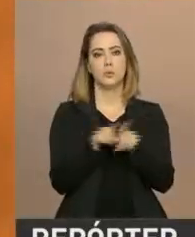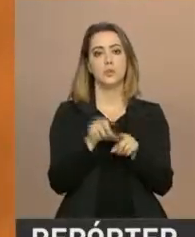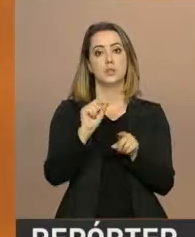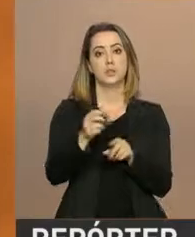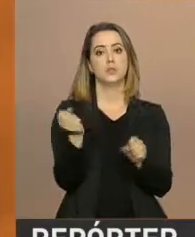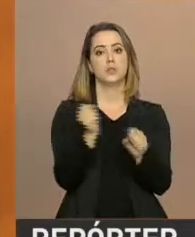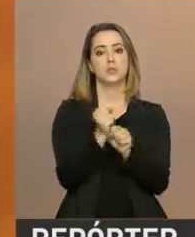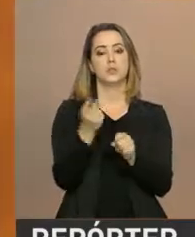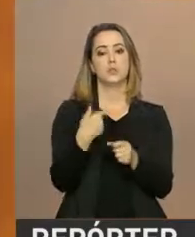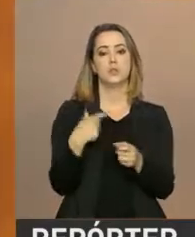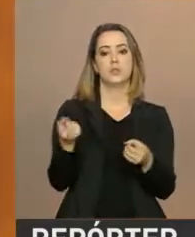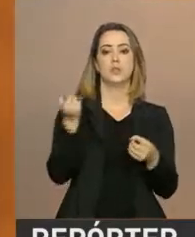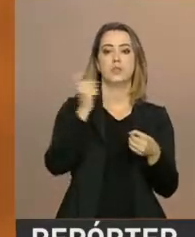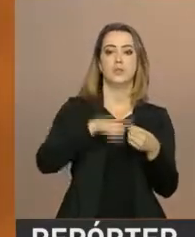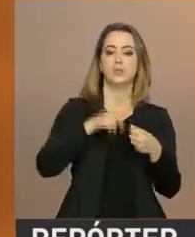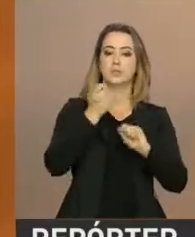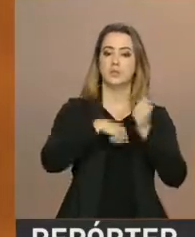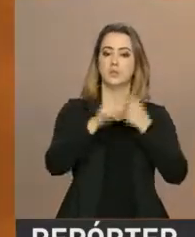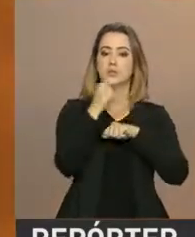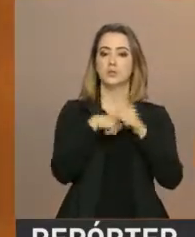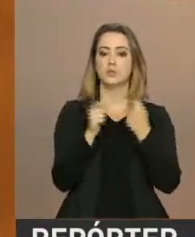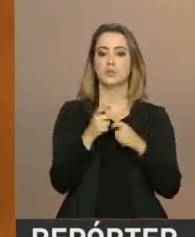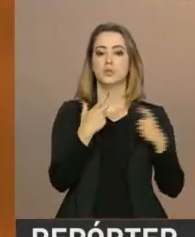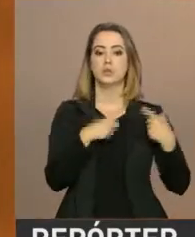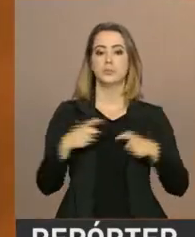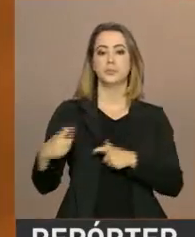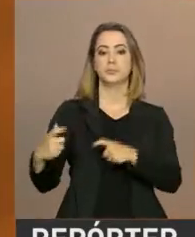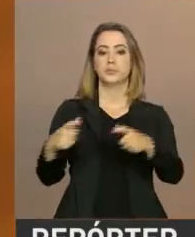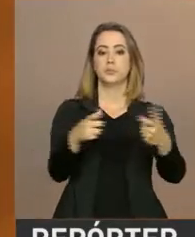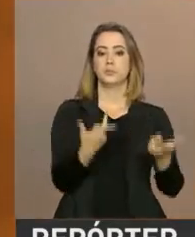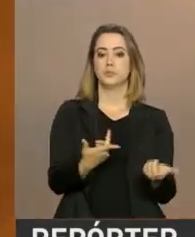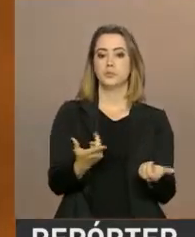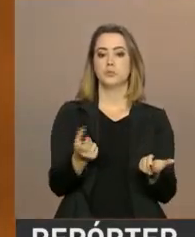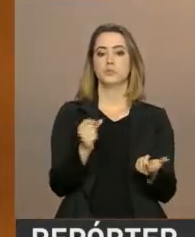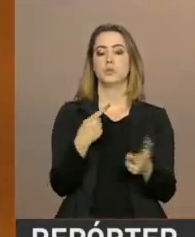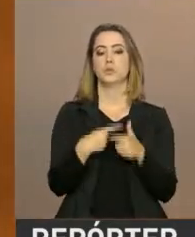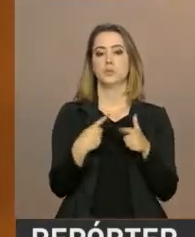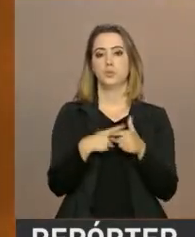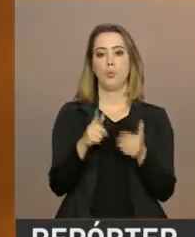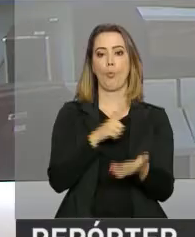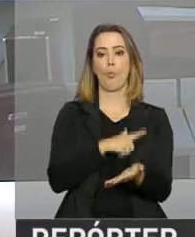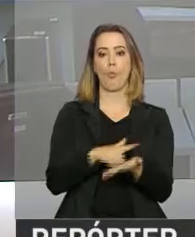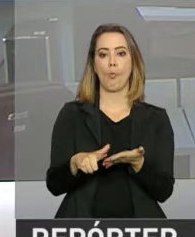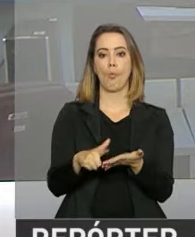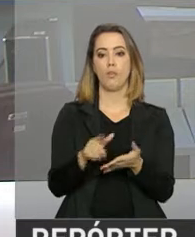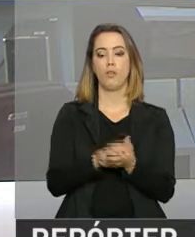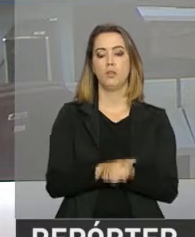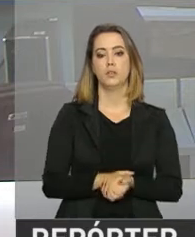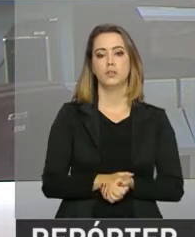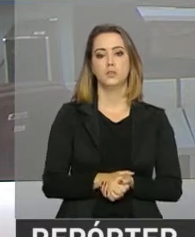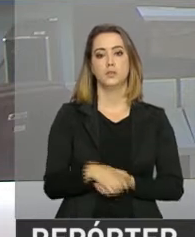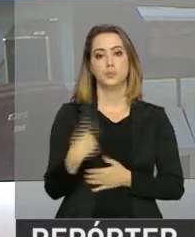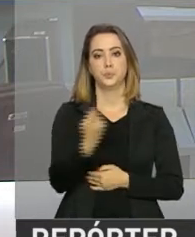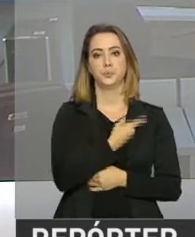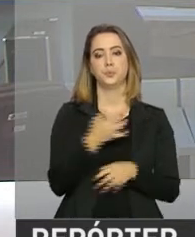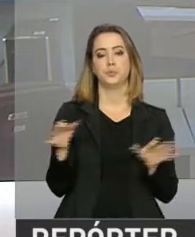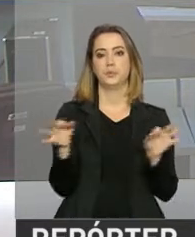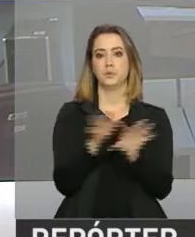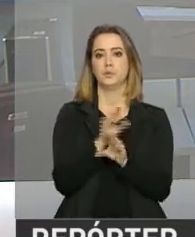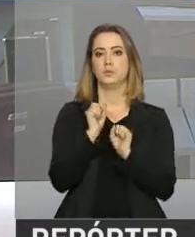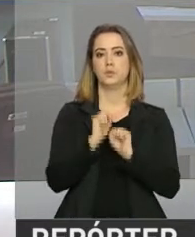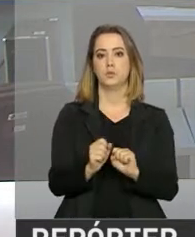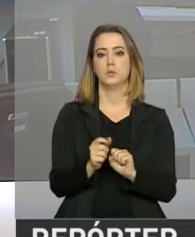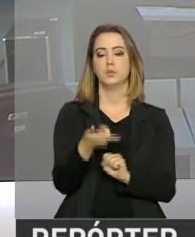retomada da atividade econômica nas regiões afetadas pela seca nós ficamos por aqui